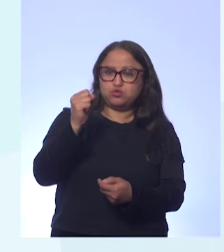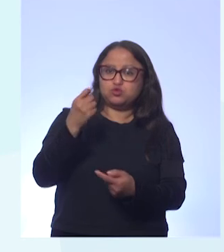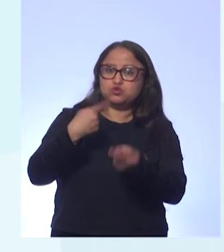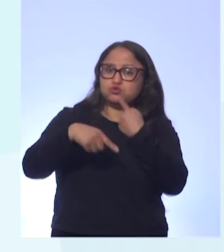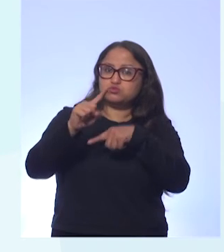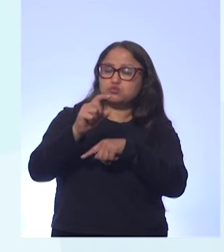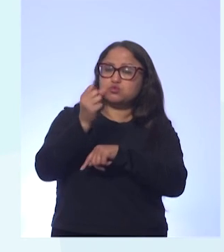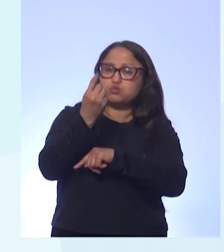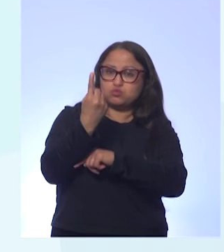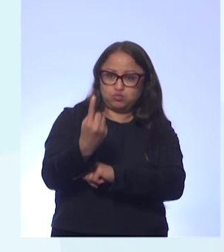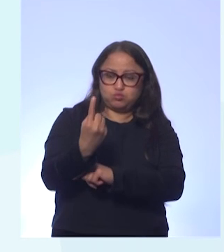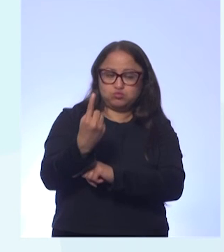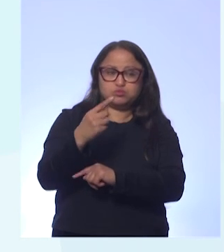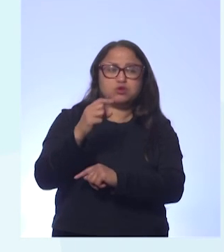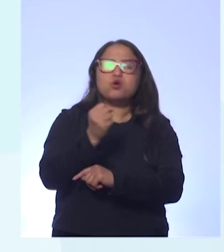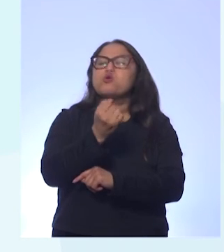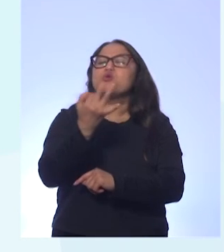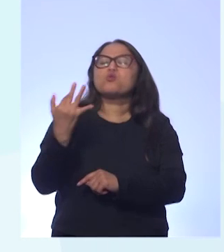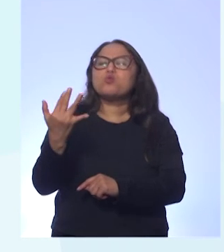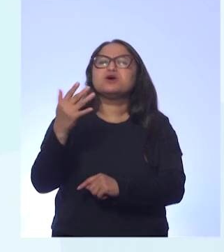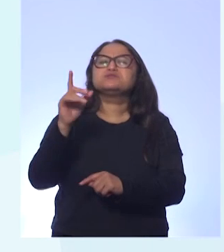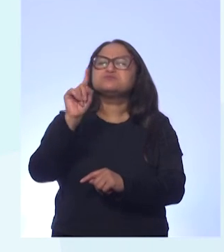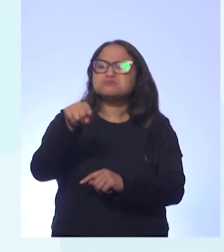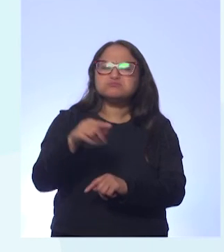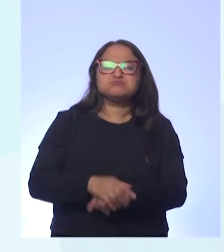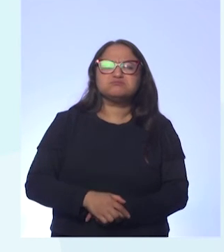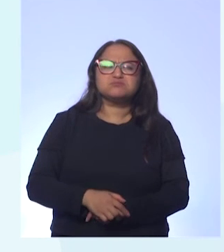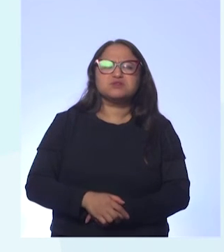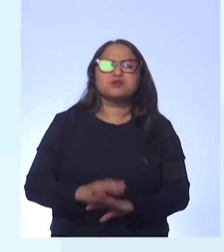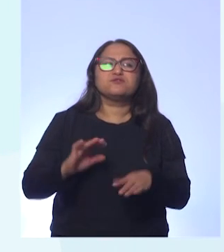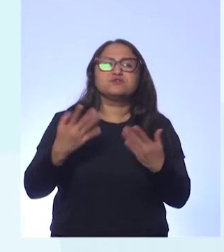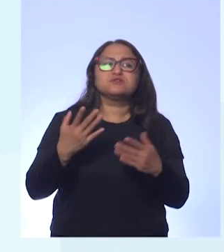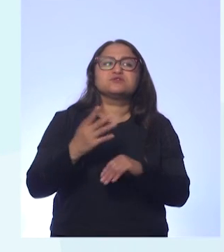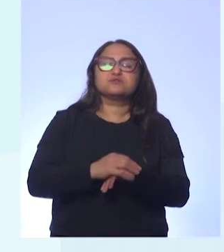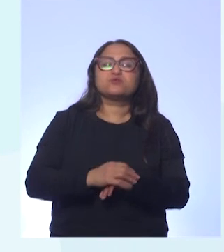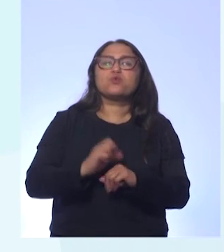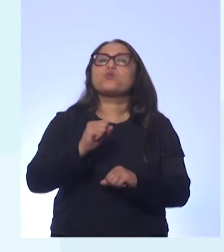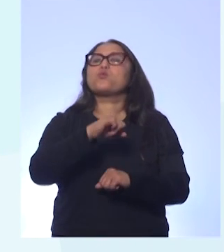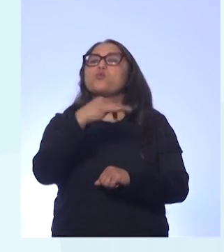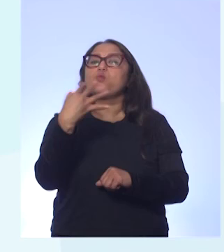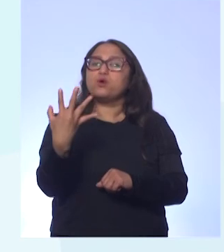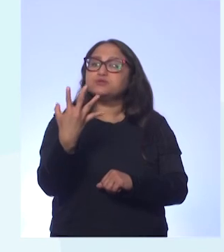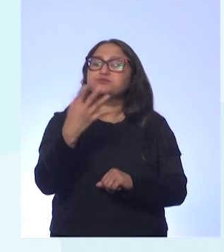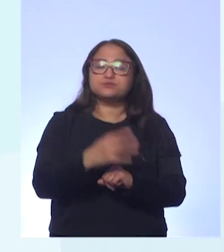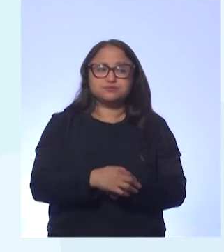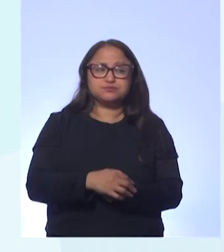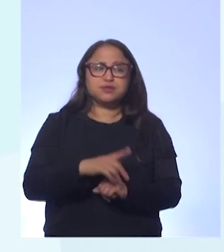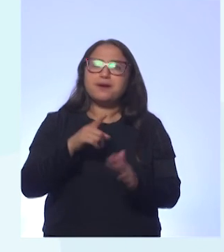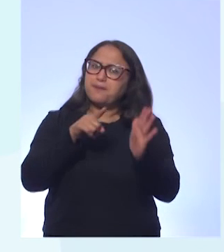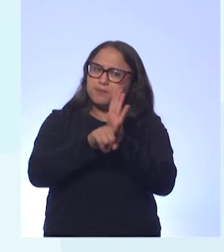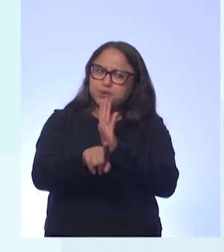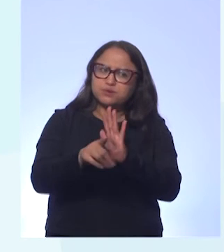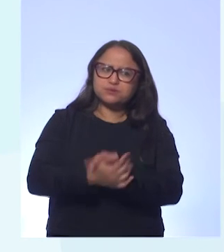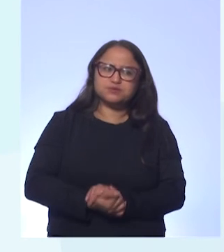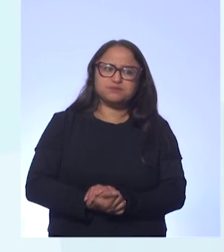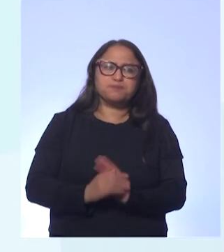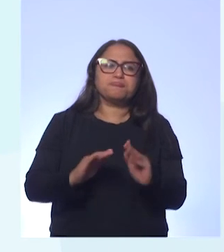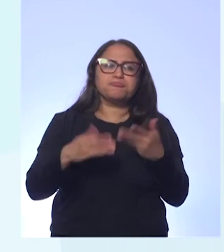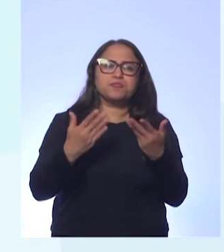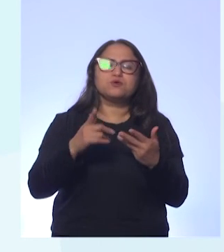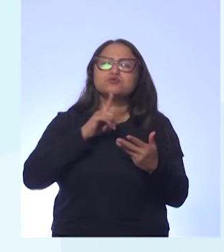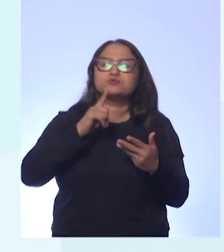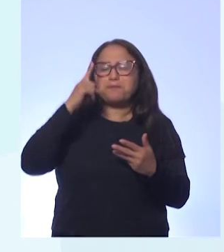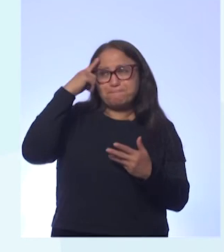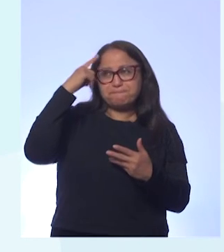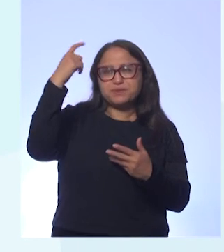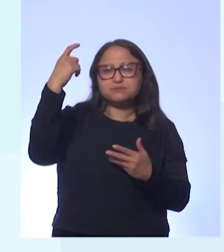vida real? Né? Quando você olhar no mapinha, 8 centímetros vale quantos na vida real? É esta a pergunta. Então, aqui a gente vai ter uma